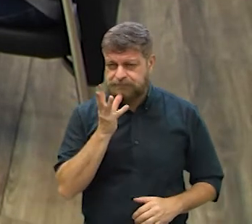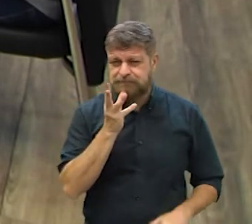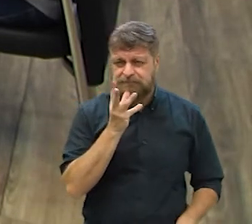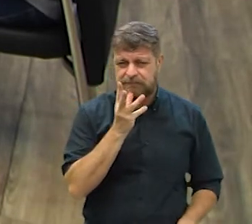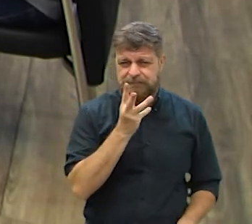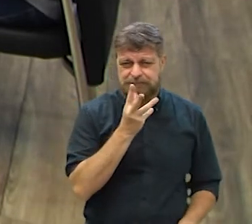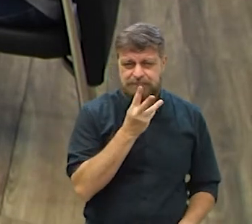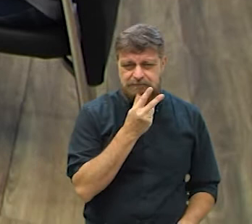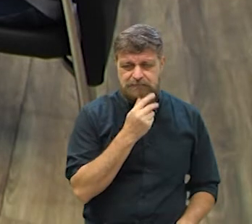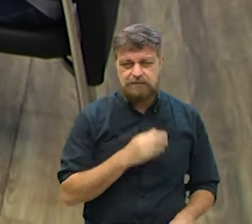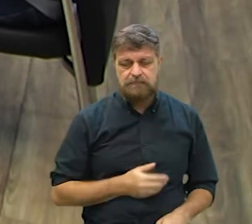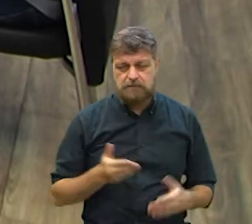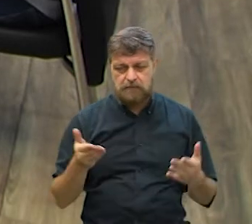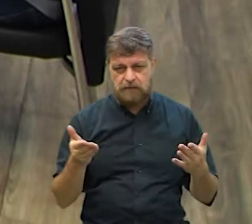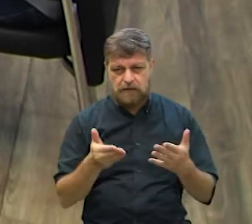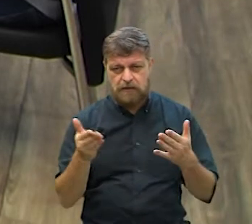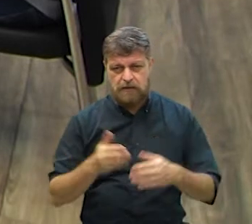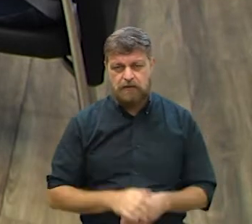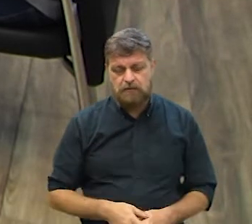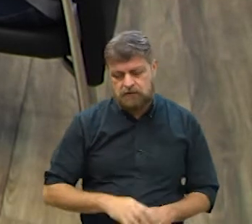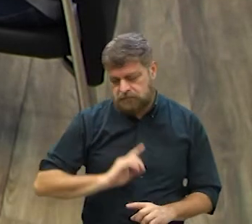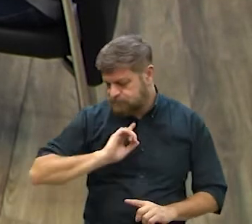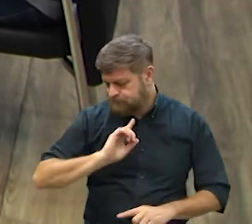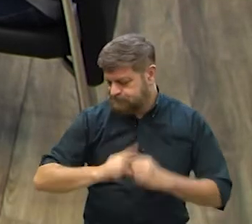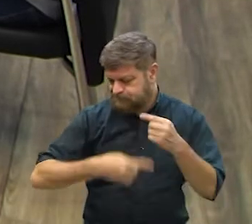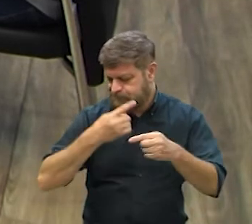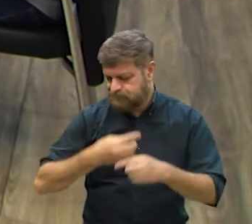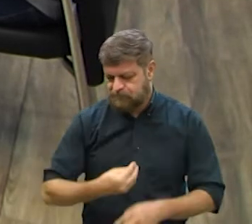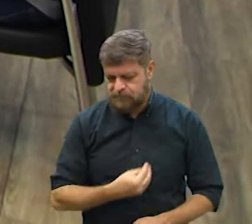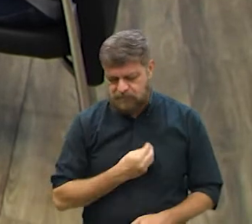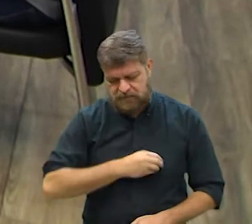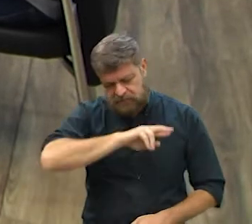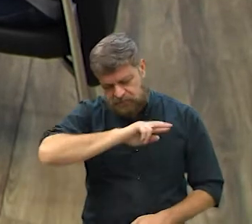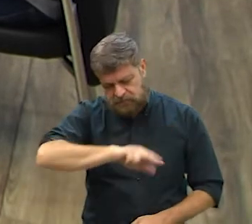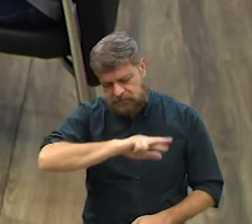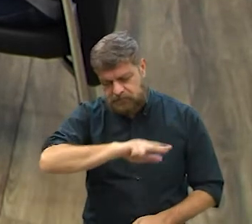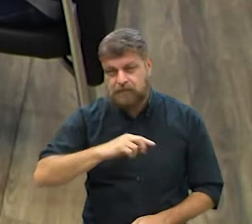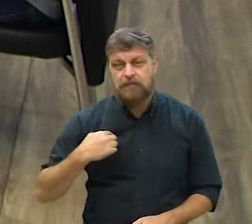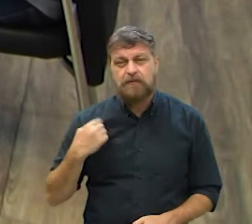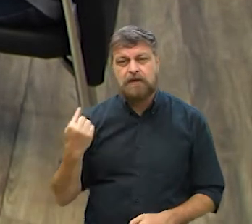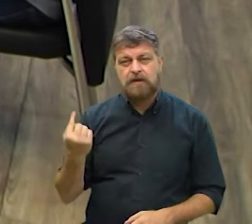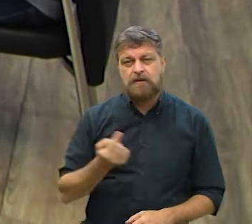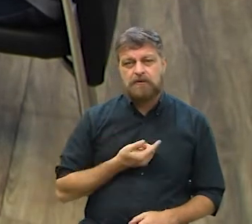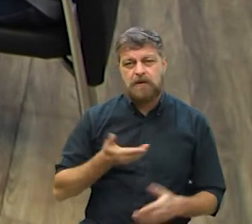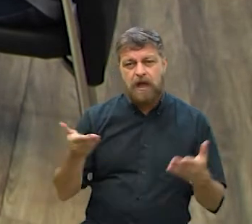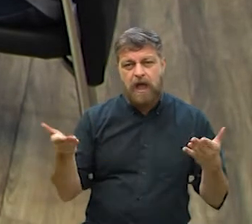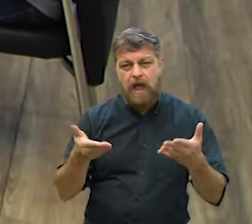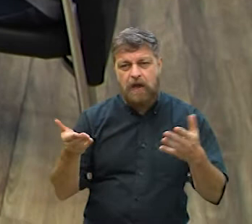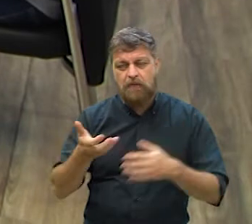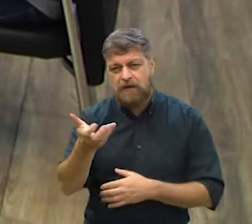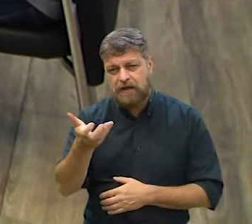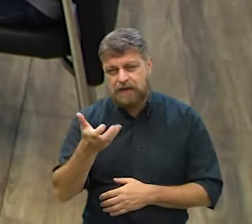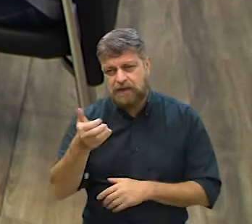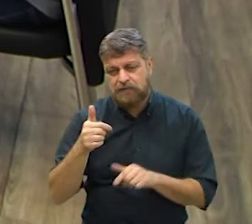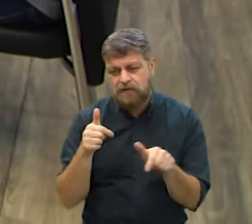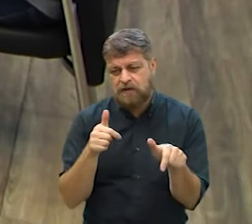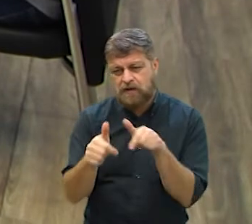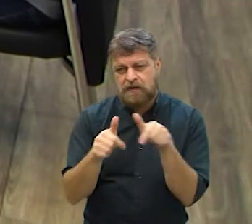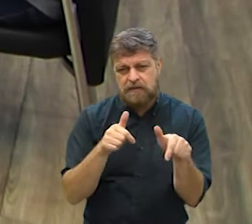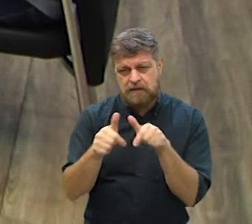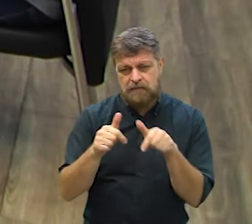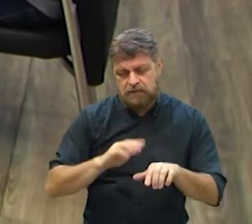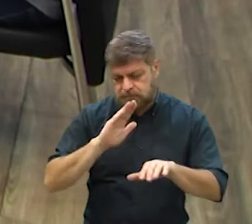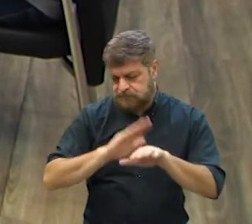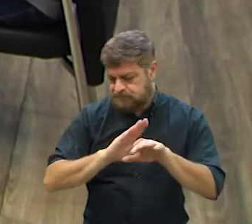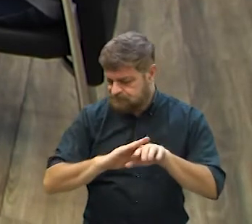Demorou, mas agora é uma outra realidade e nós queremos agora trabalhar muito, fazer